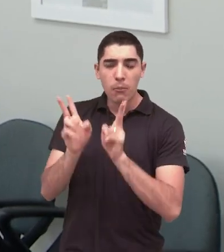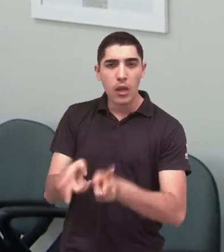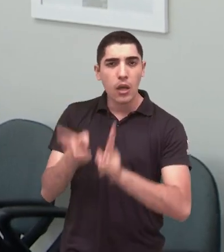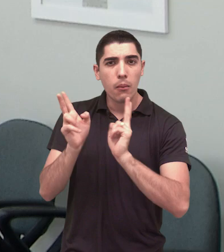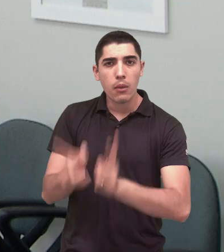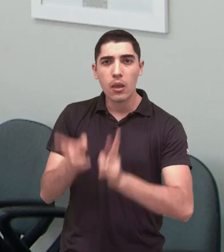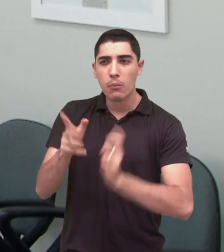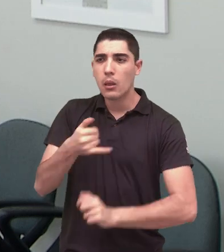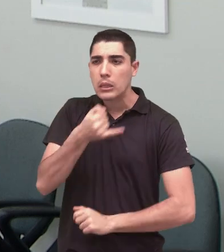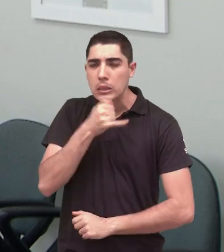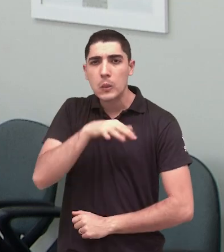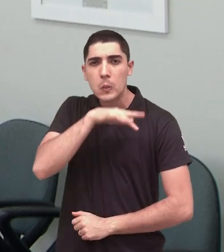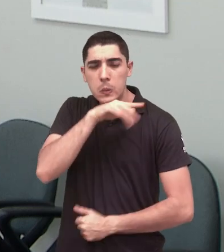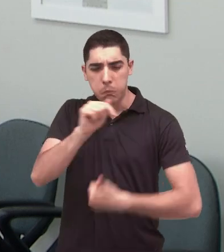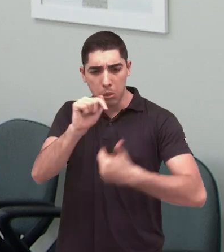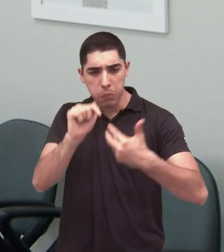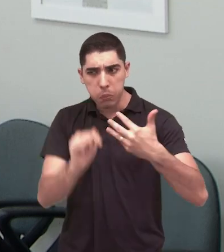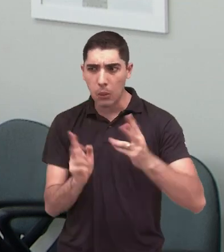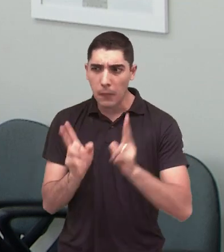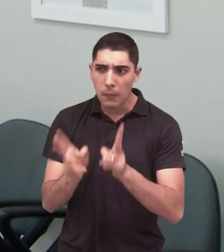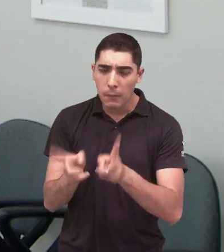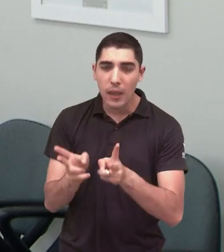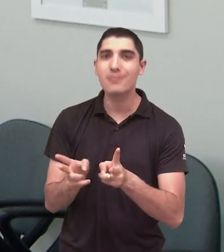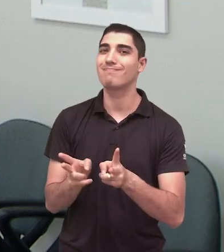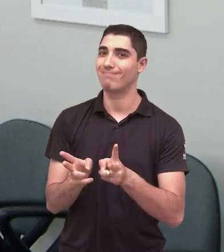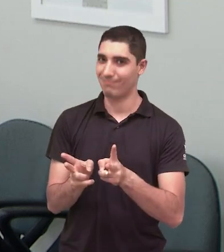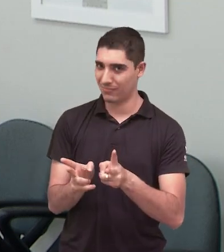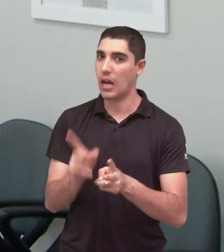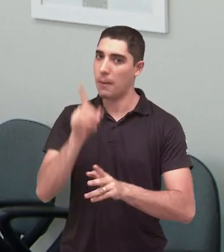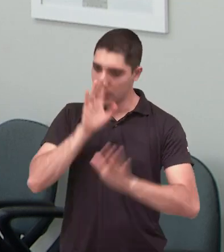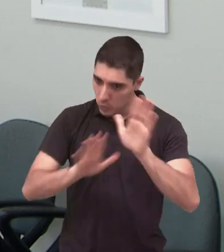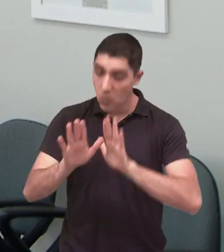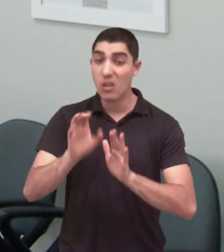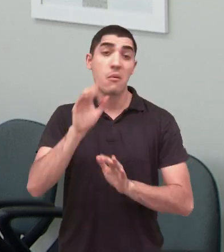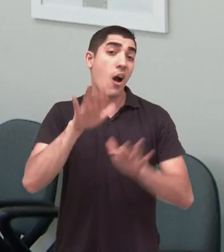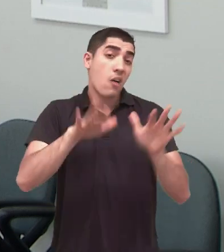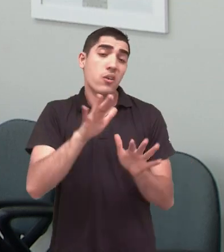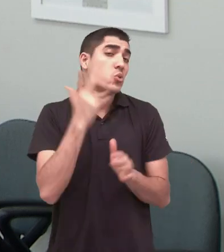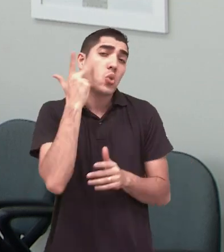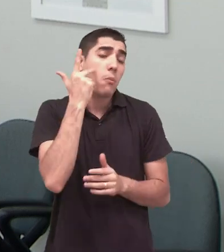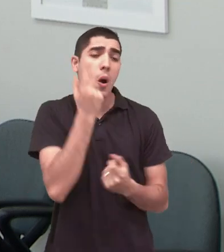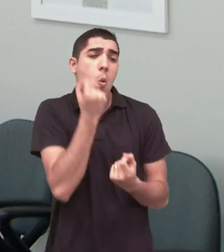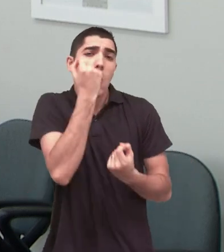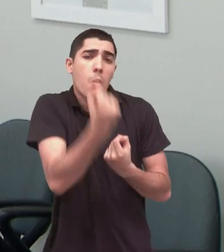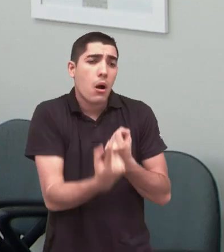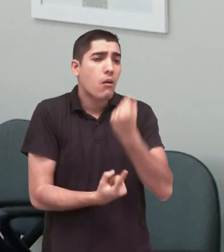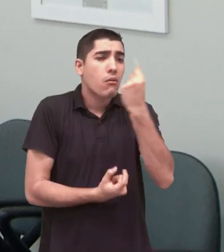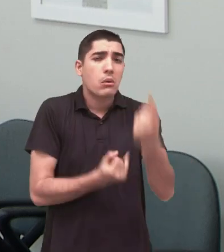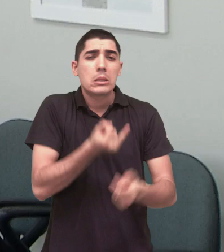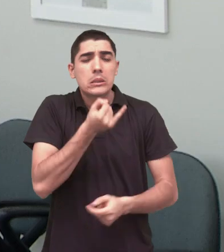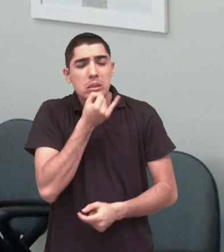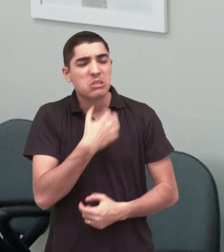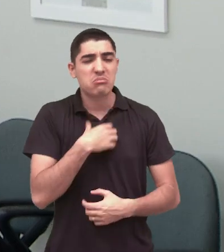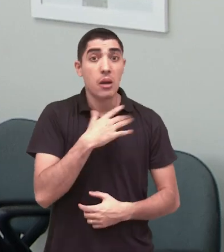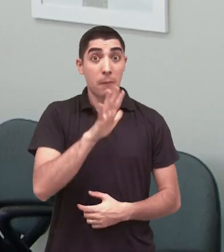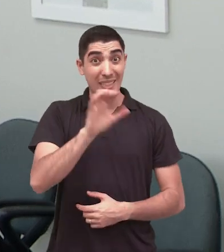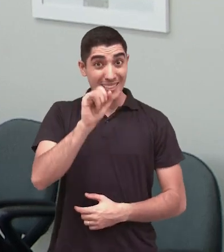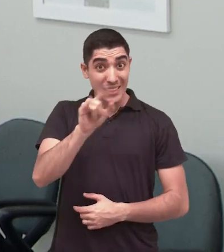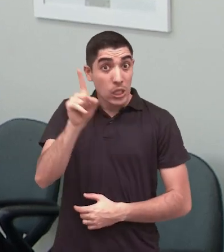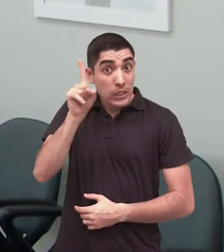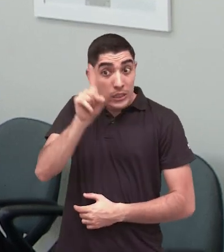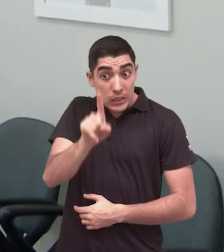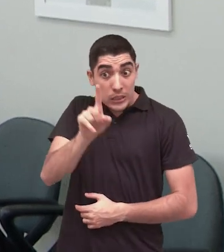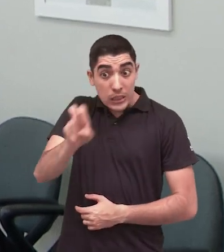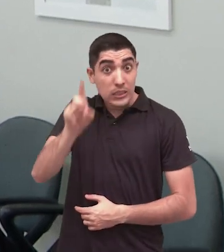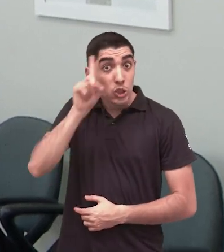gente pode estar triste, o dia pode não estar sendo bom, a gente pode estar passando por vários problemas. E no dia seguinte pode estar um pouco melhor e etc.